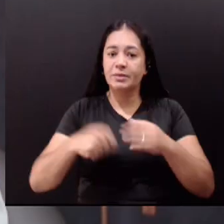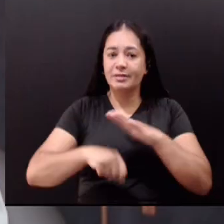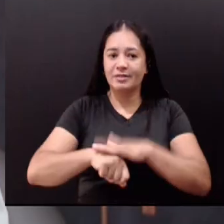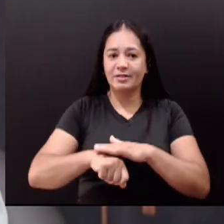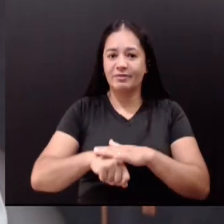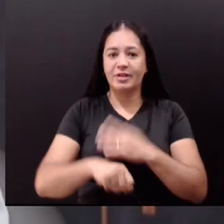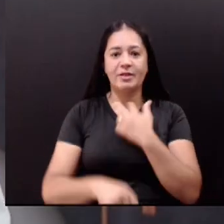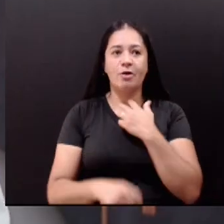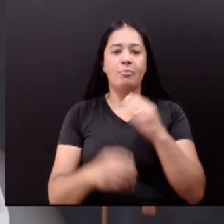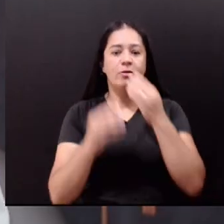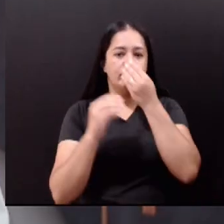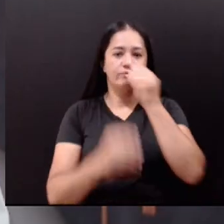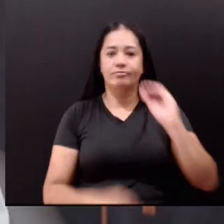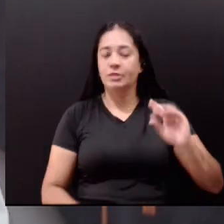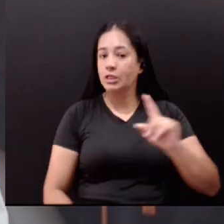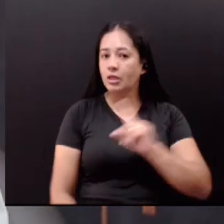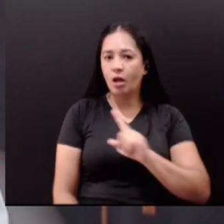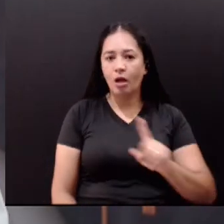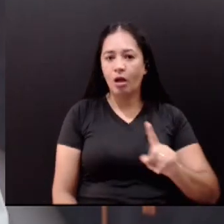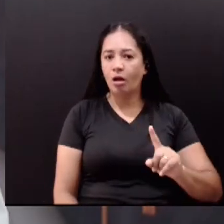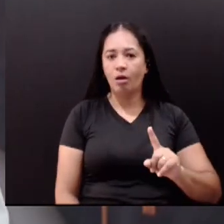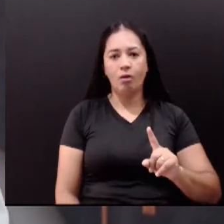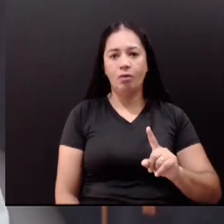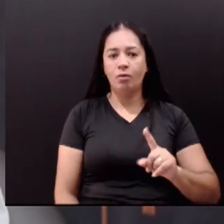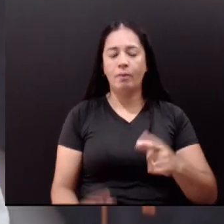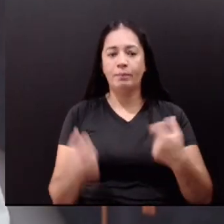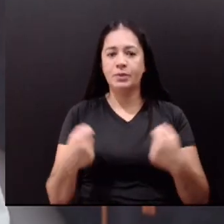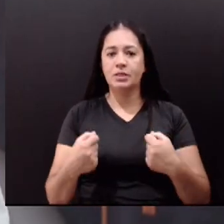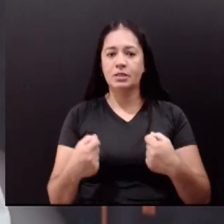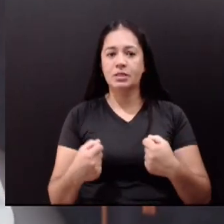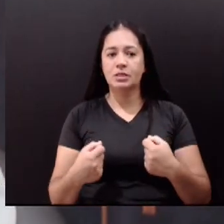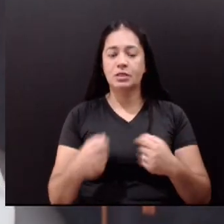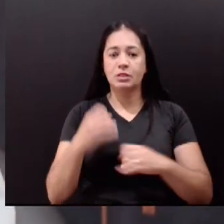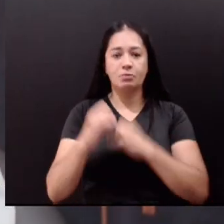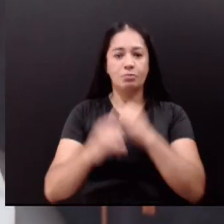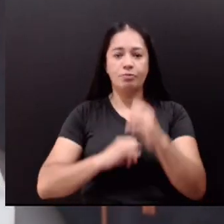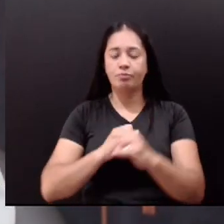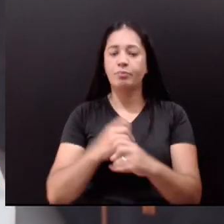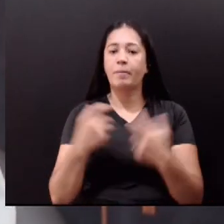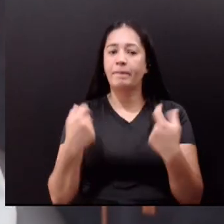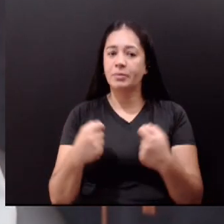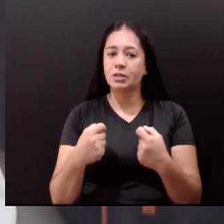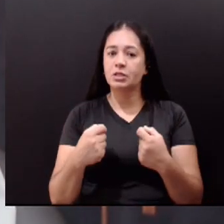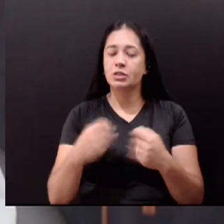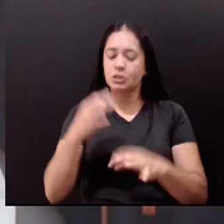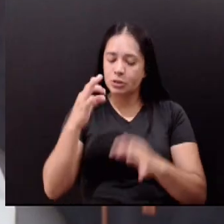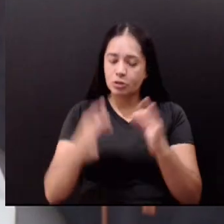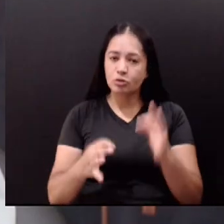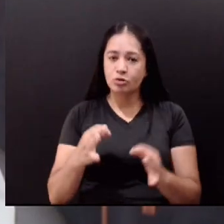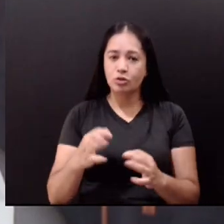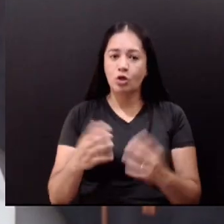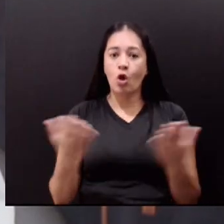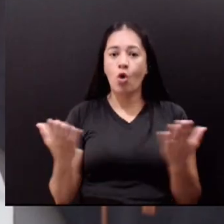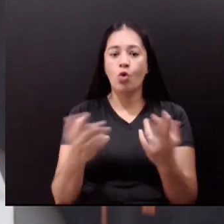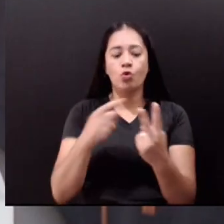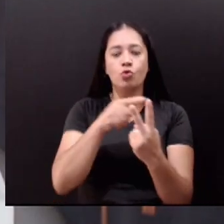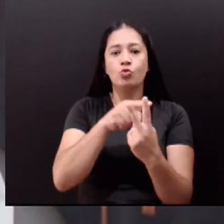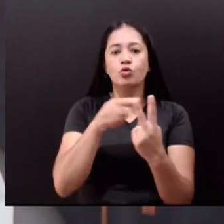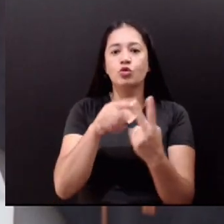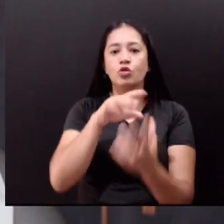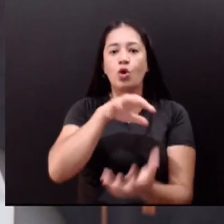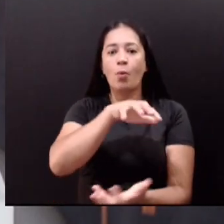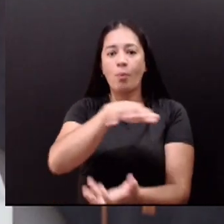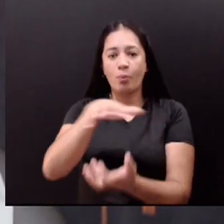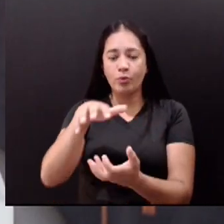né, só o fato de ter sido uma situação virtual. Então hoje nós lidamos com 2 mundos, né, Exato. então a gente precisa validar